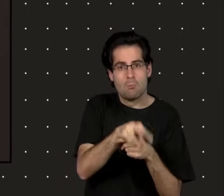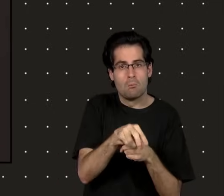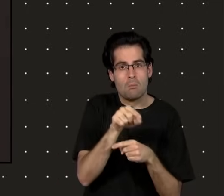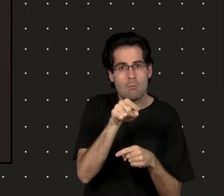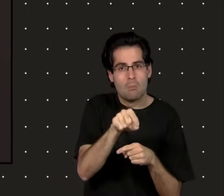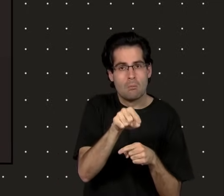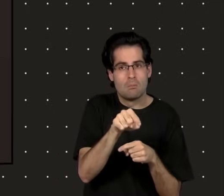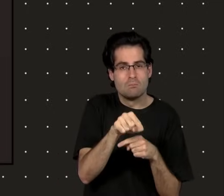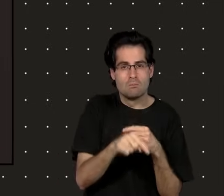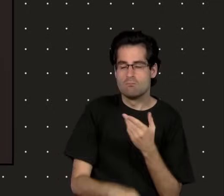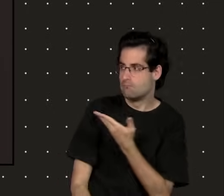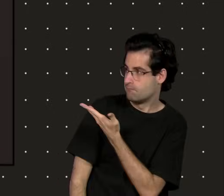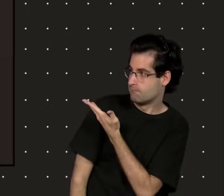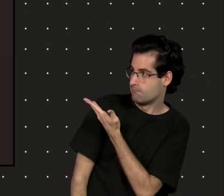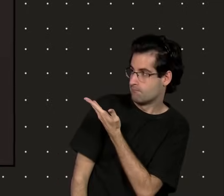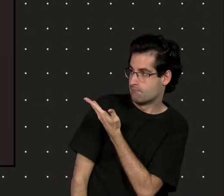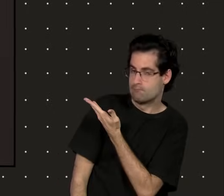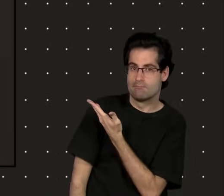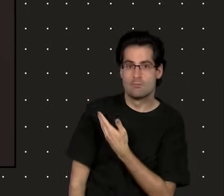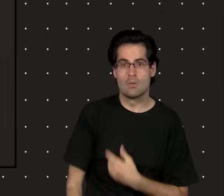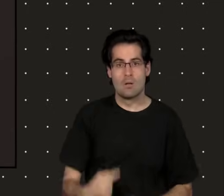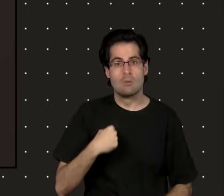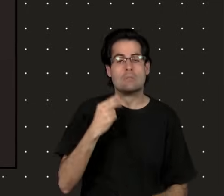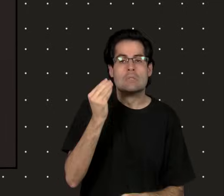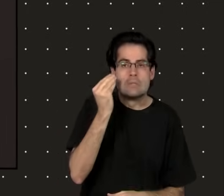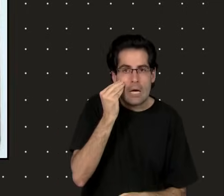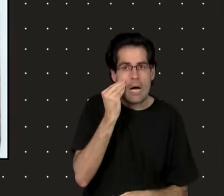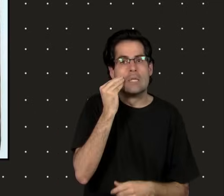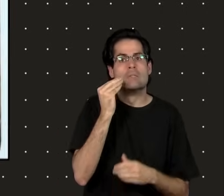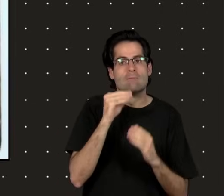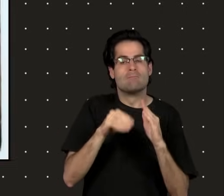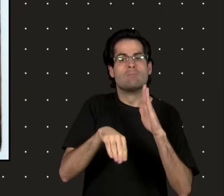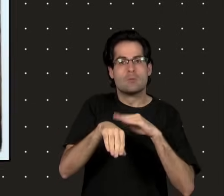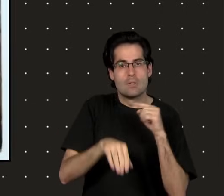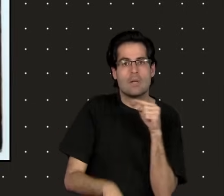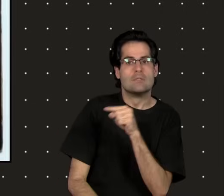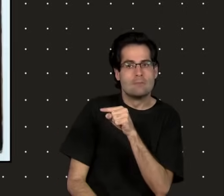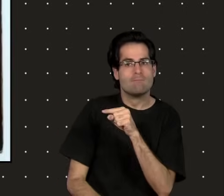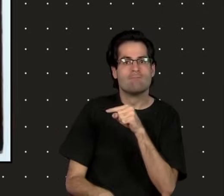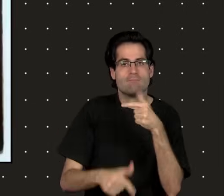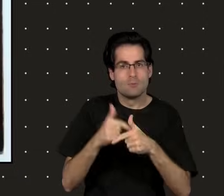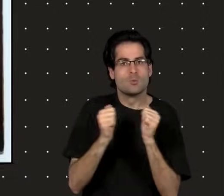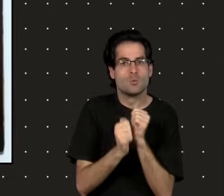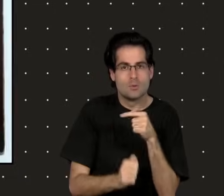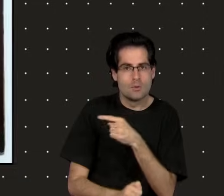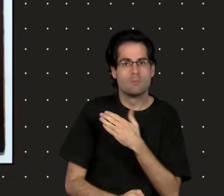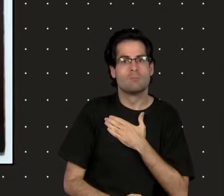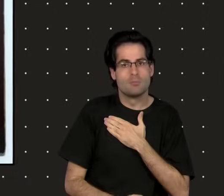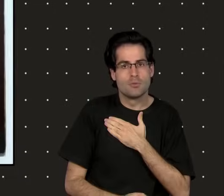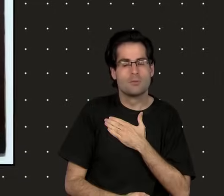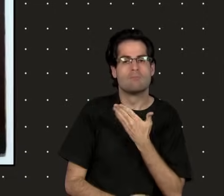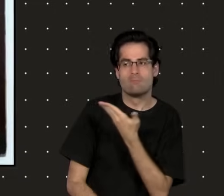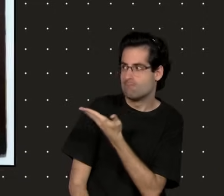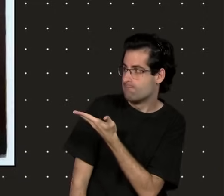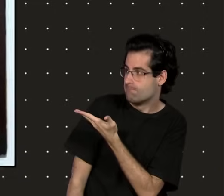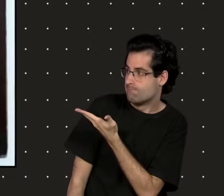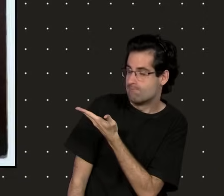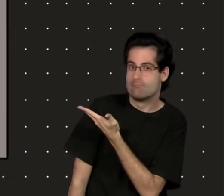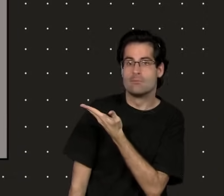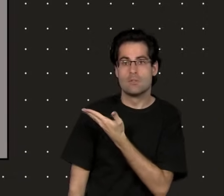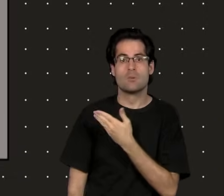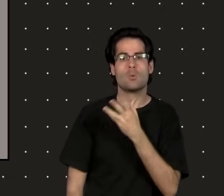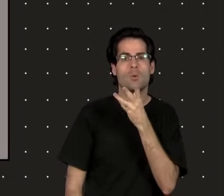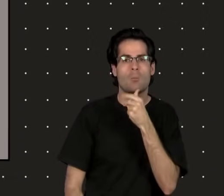1978, onde eu fui numa festa na casa dela. Asnavour, levei 8 anos. Sting